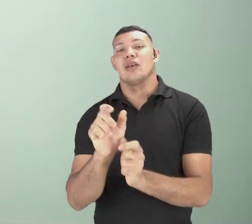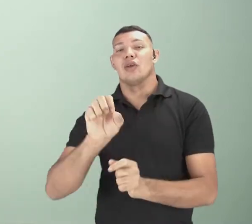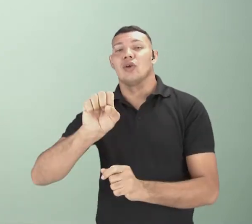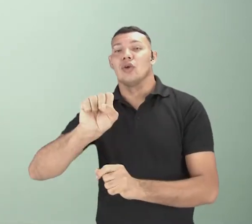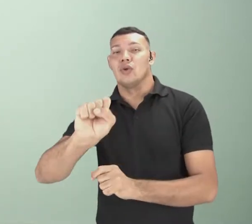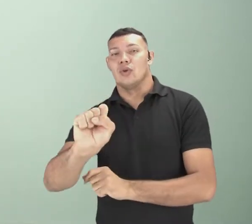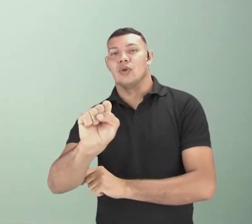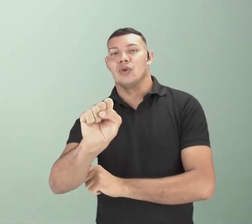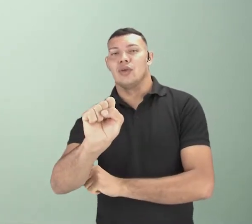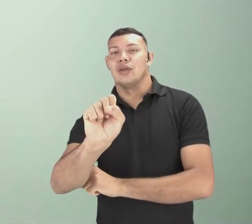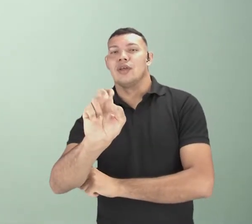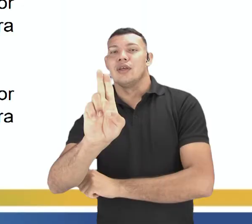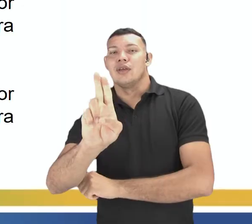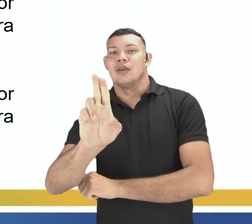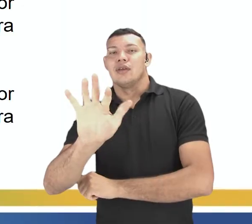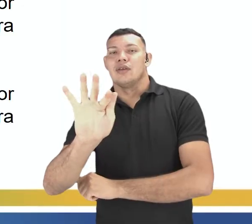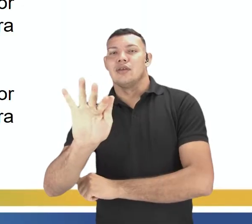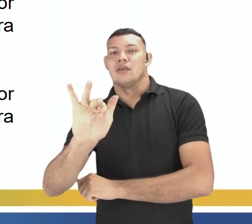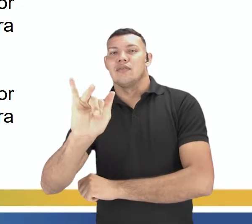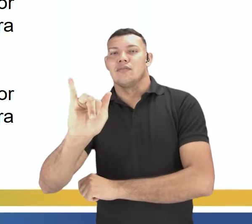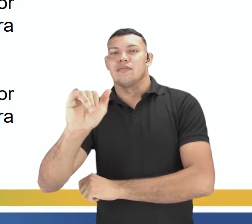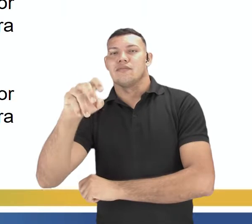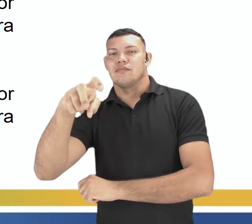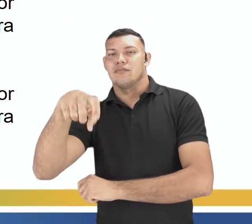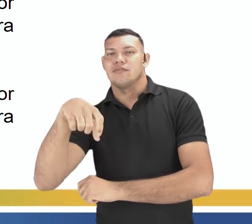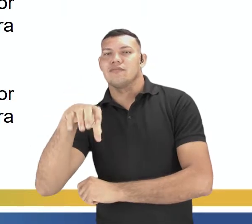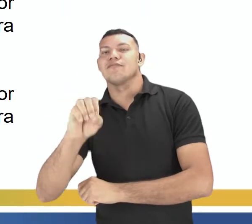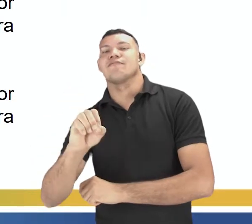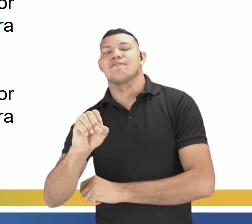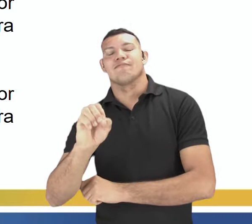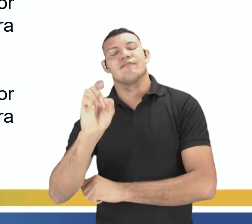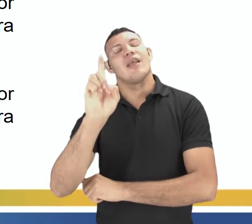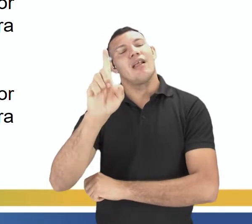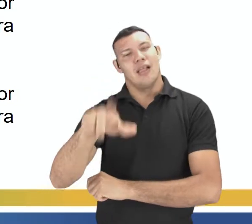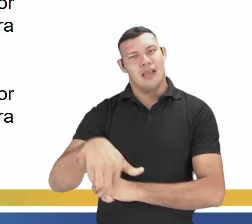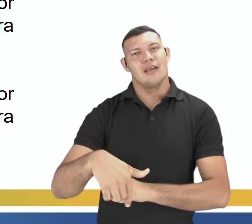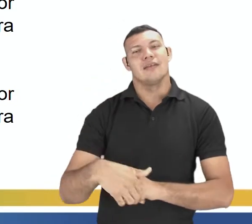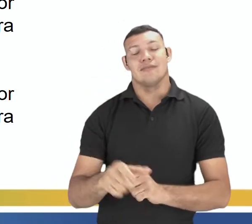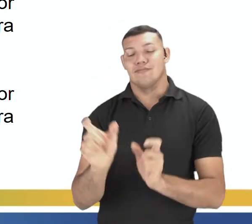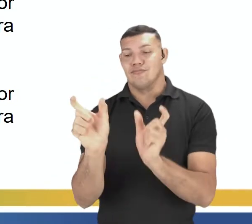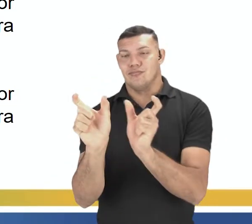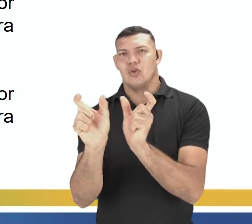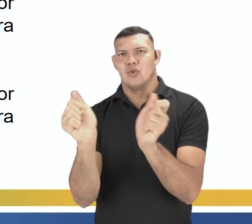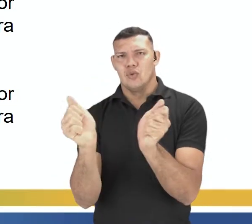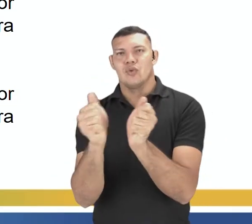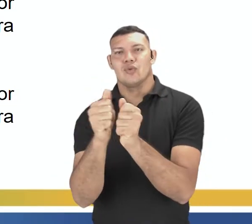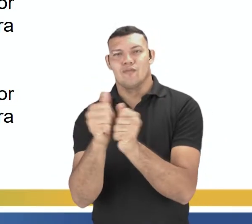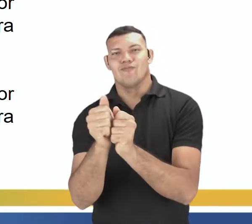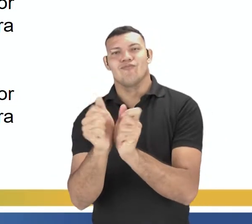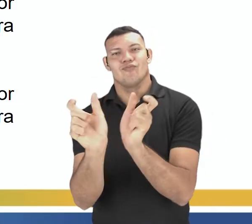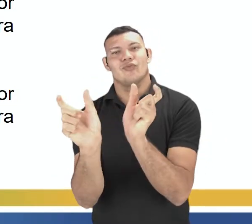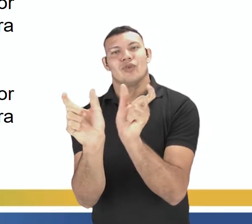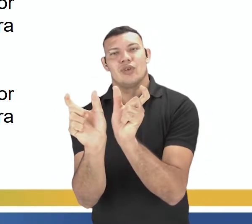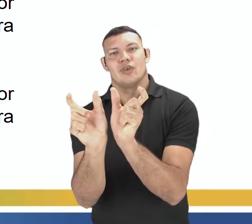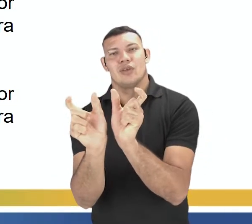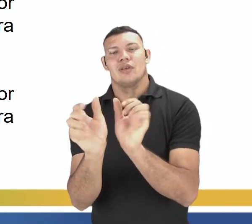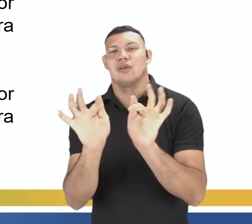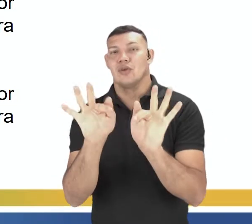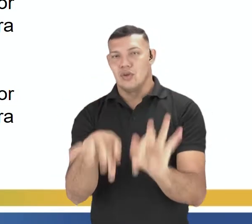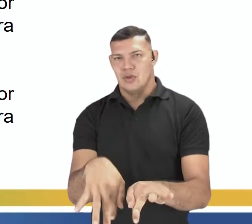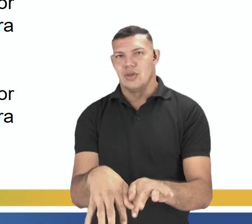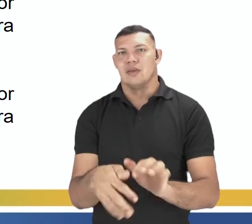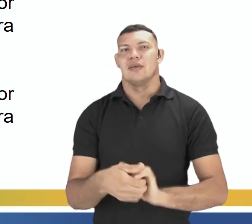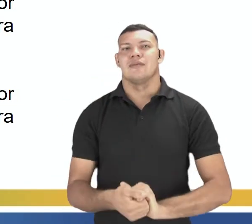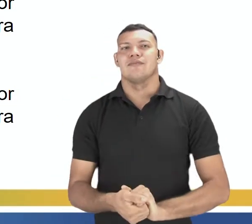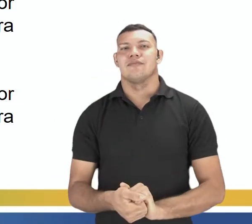como o nosso próximo título diz, sufixo, que é o afixo que se liga ao final da palavra. Por